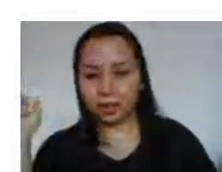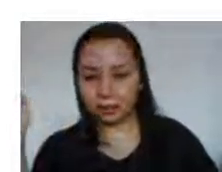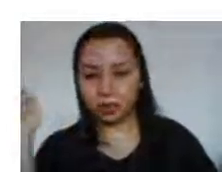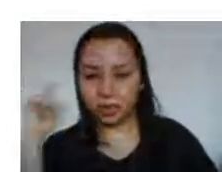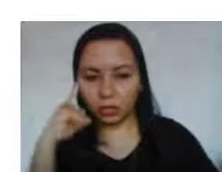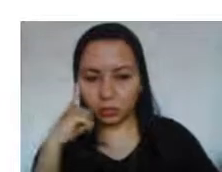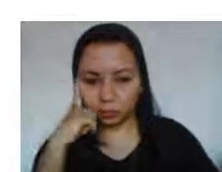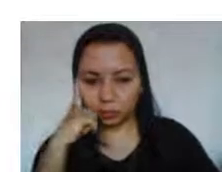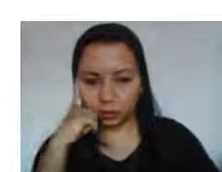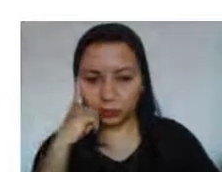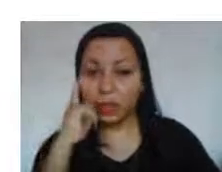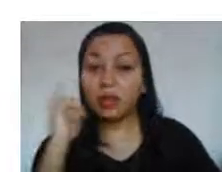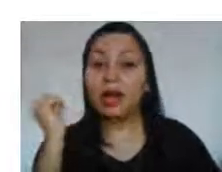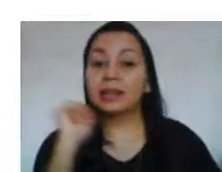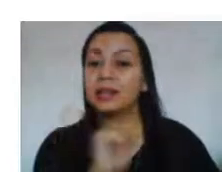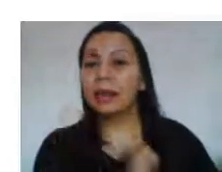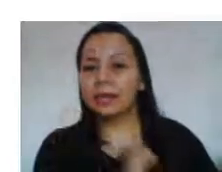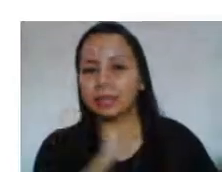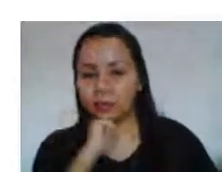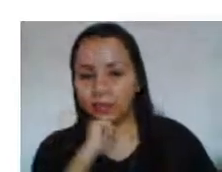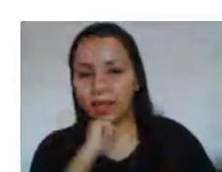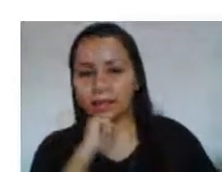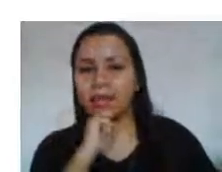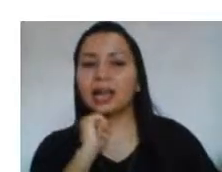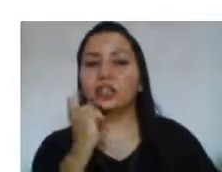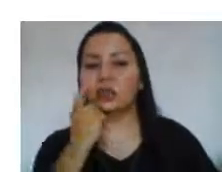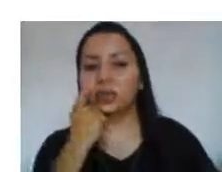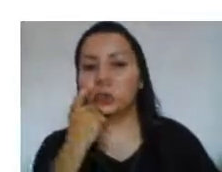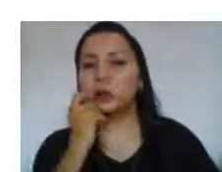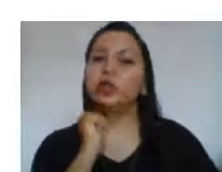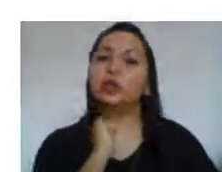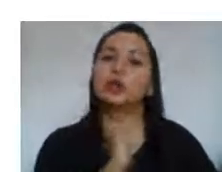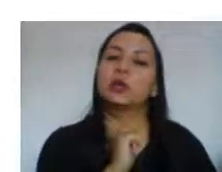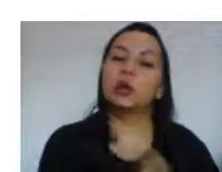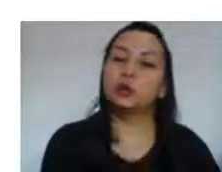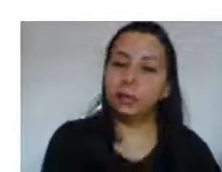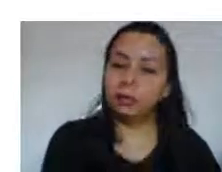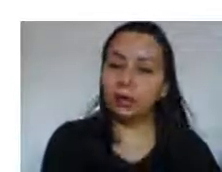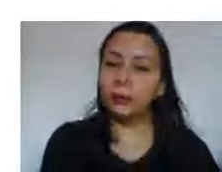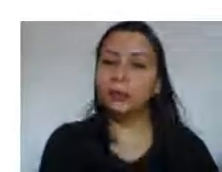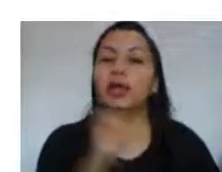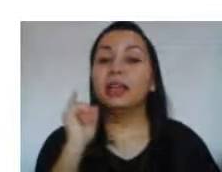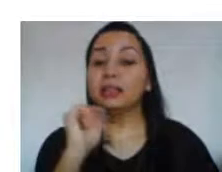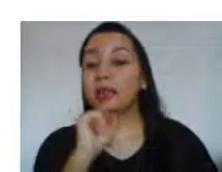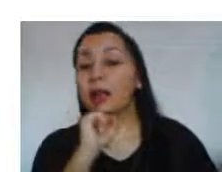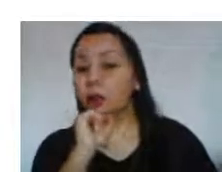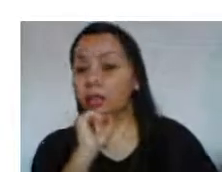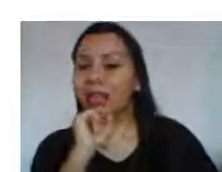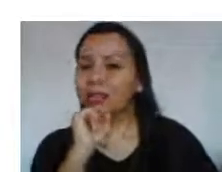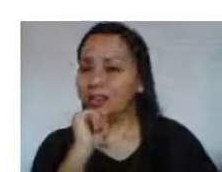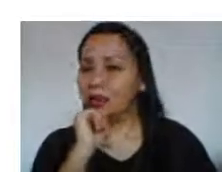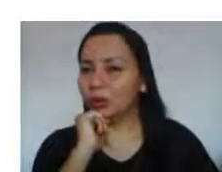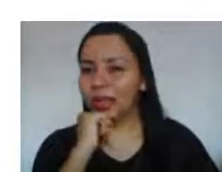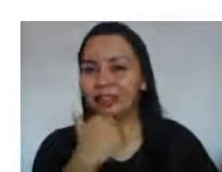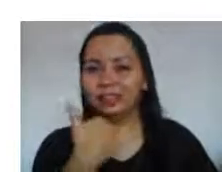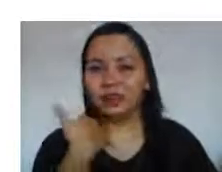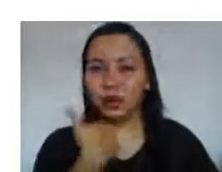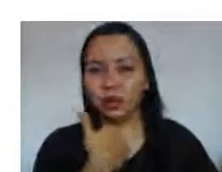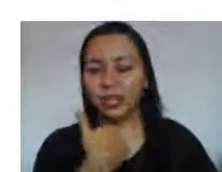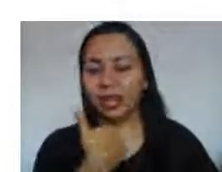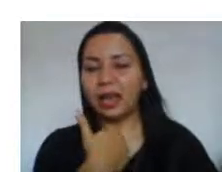dia 13/7/2020. As demais atividades a gente vai discutir no nosso horário de plantão e serão acordadas em aula